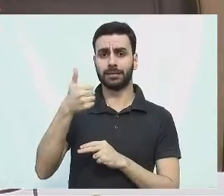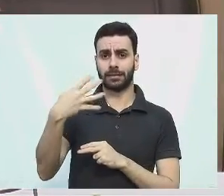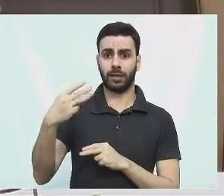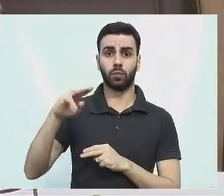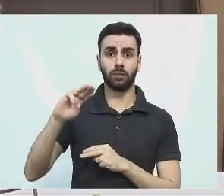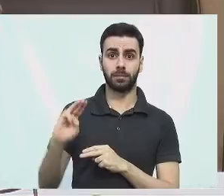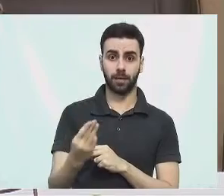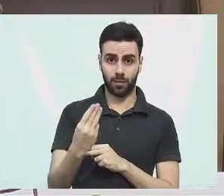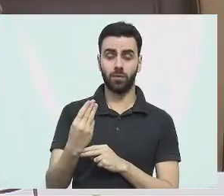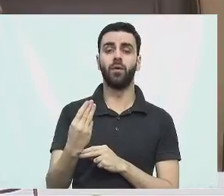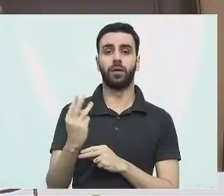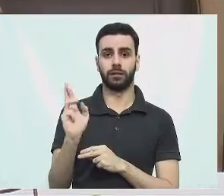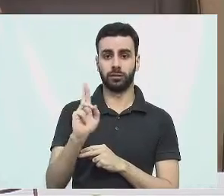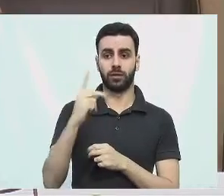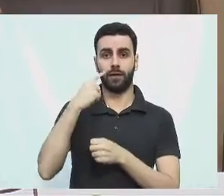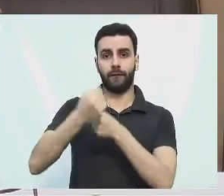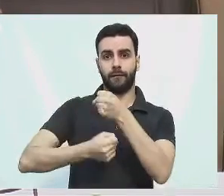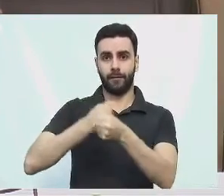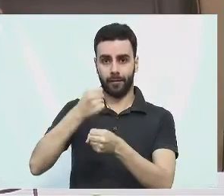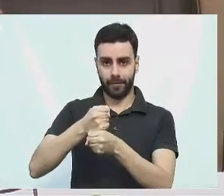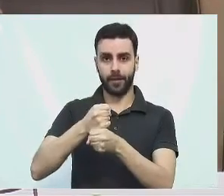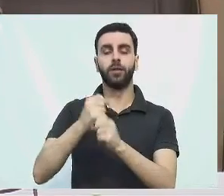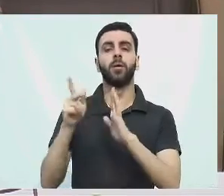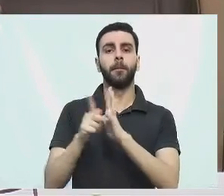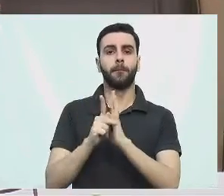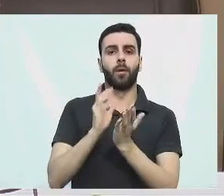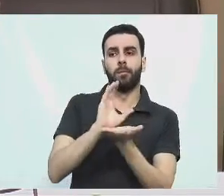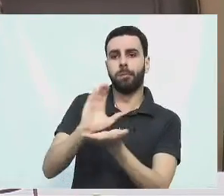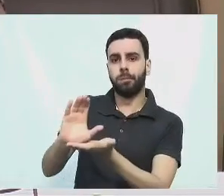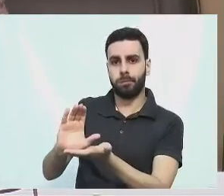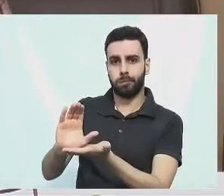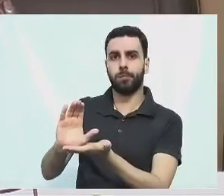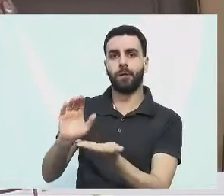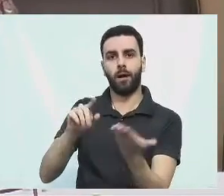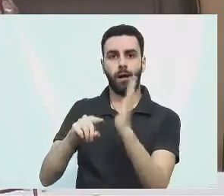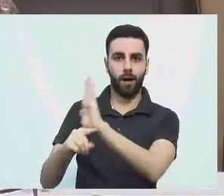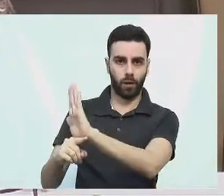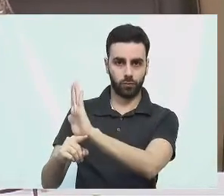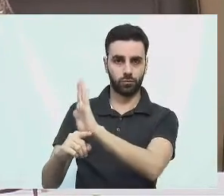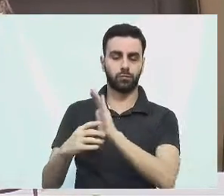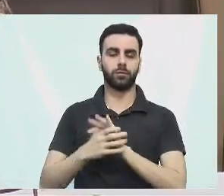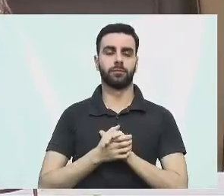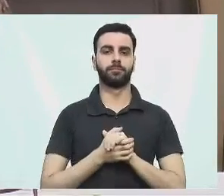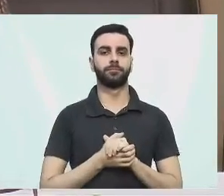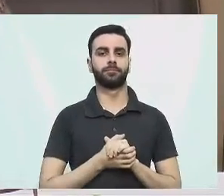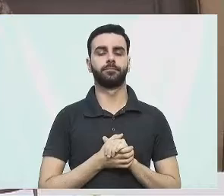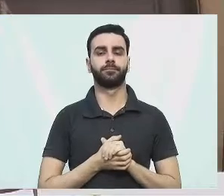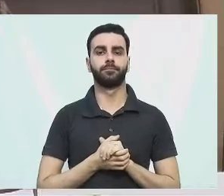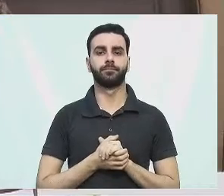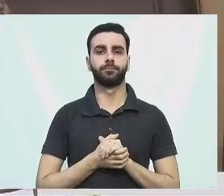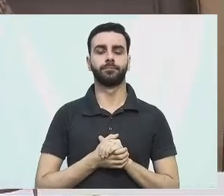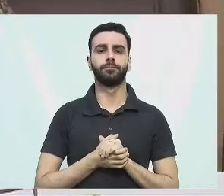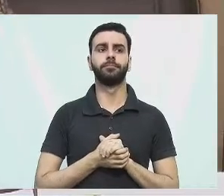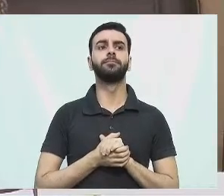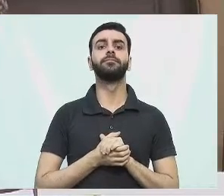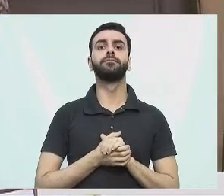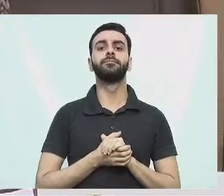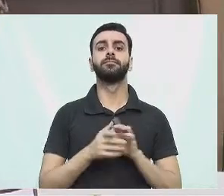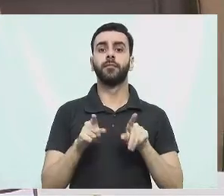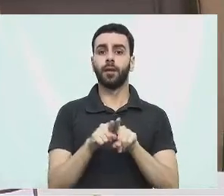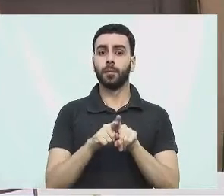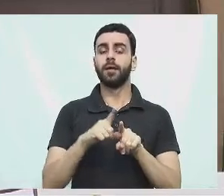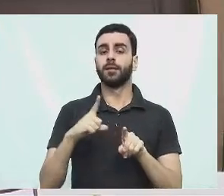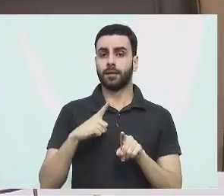de reais no próximo ano para pagamento ao IPREV ao longo dos 12 meses. Chegando